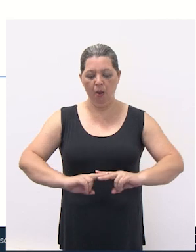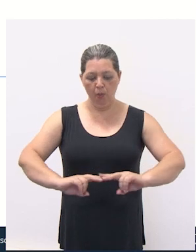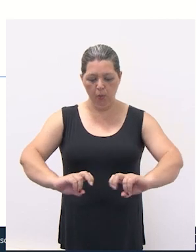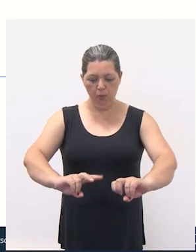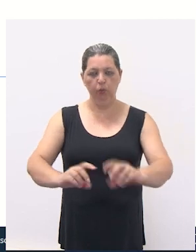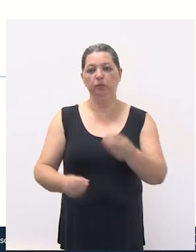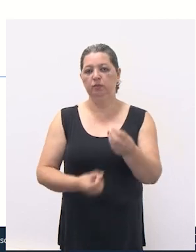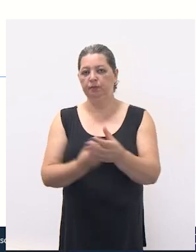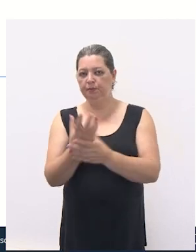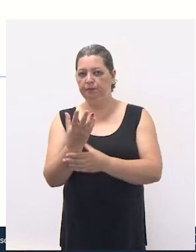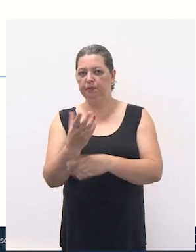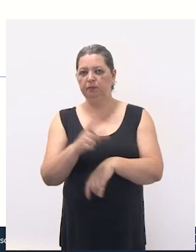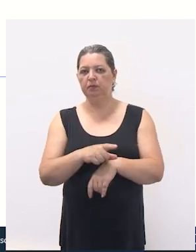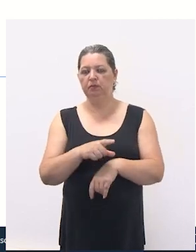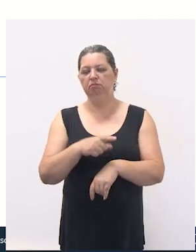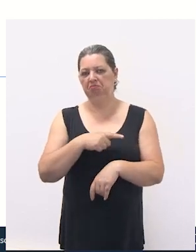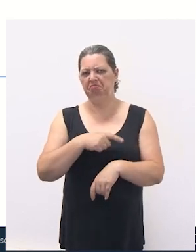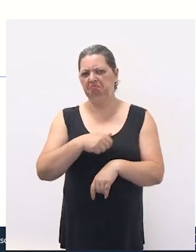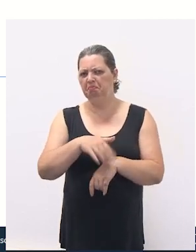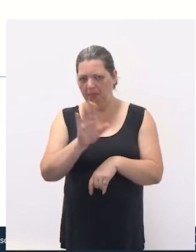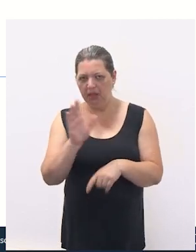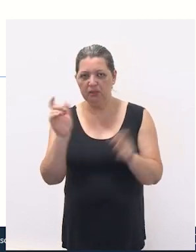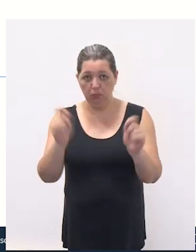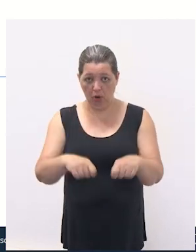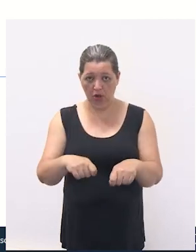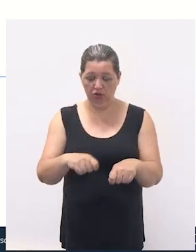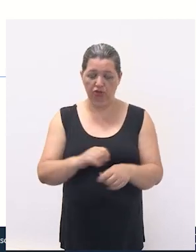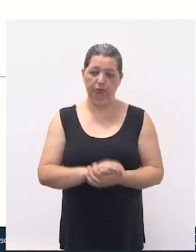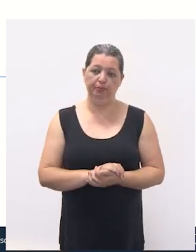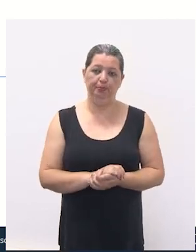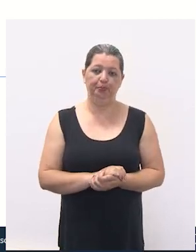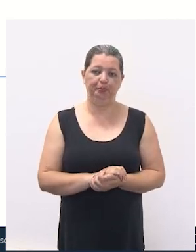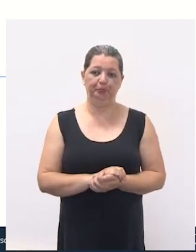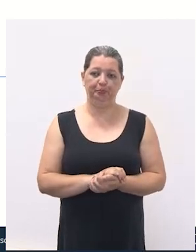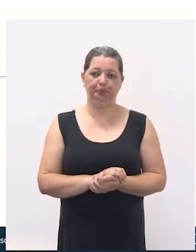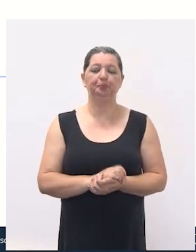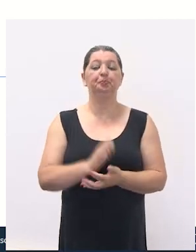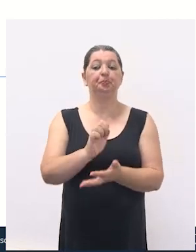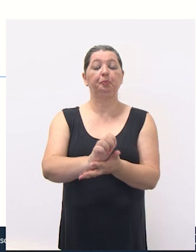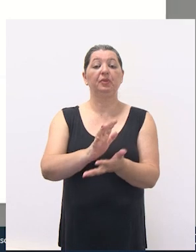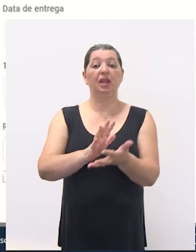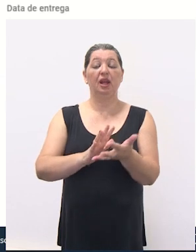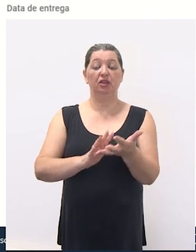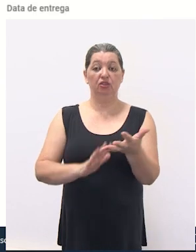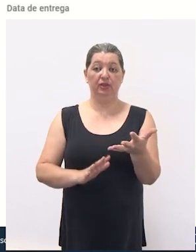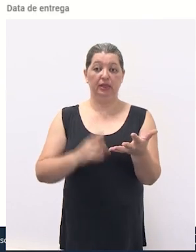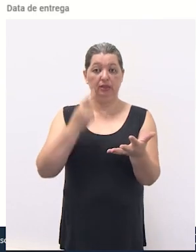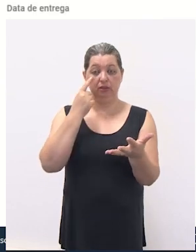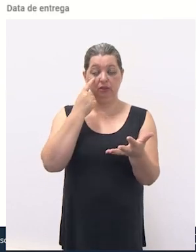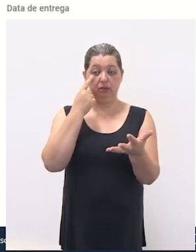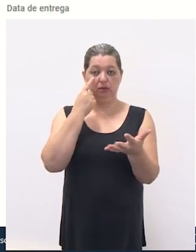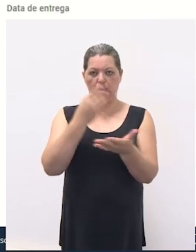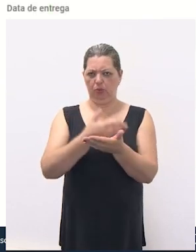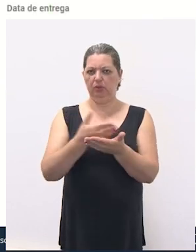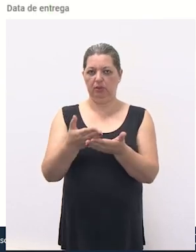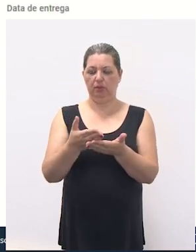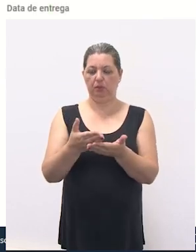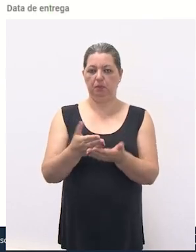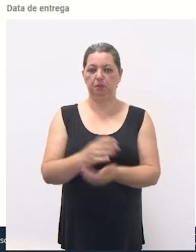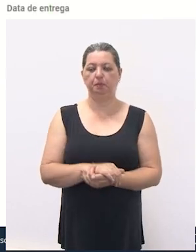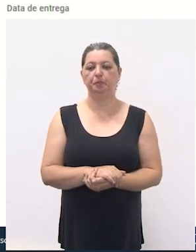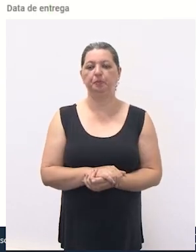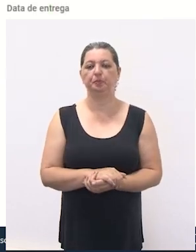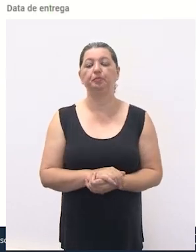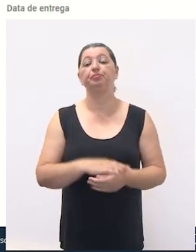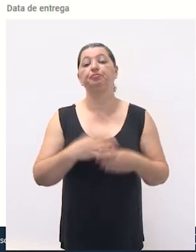o que mais que a gente tem de possibilidades. Então, a gente vem em atividade, vamos começar por essa.